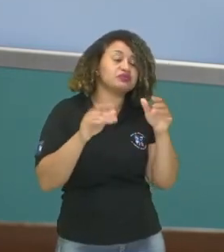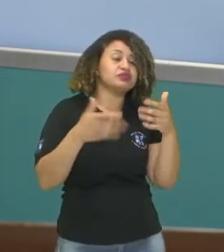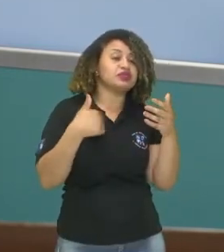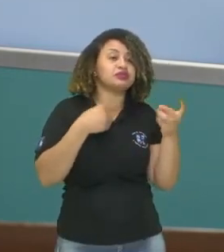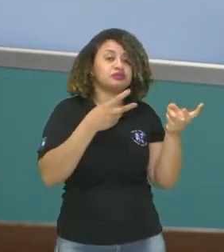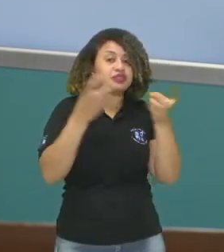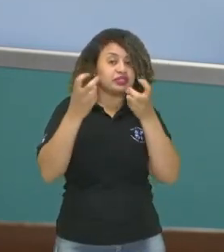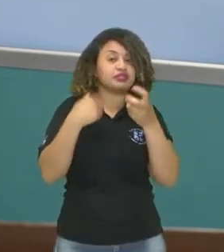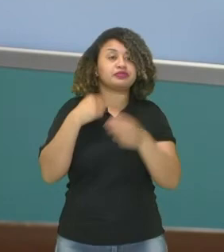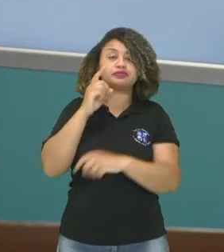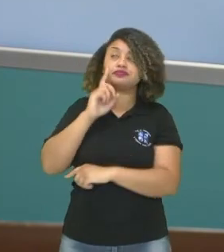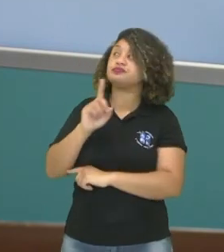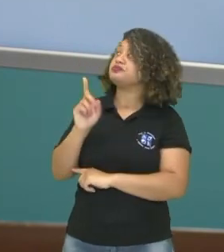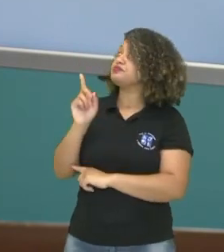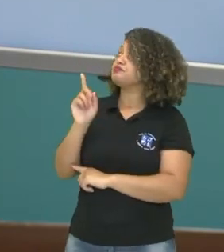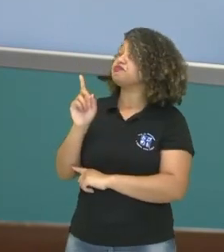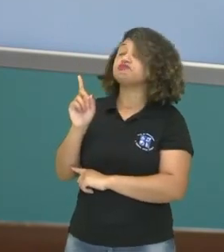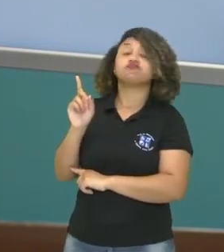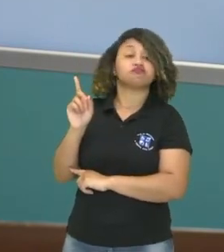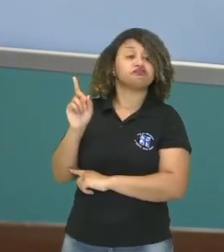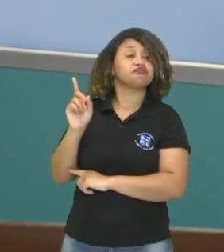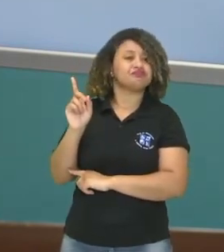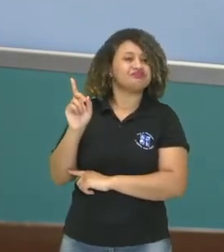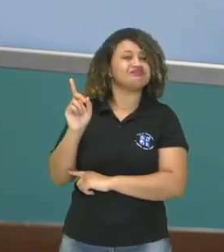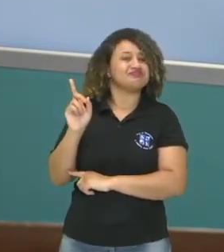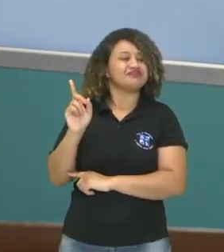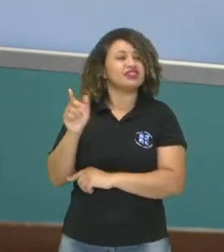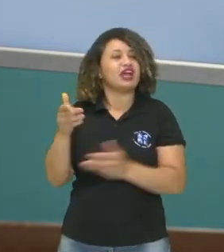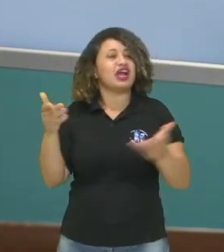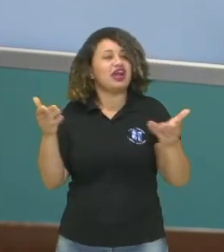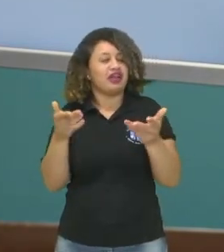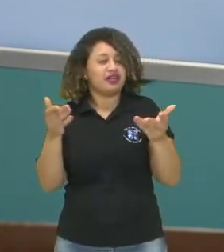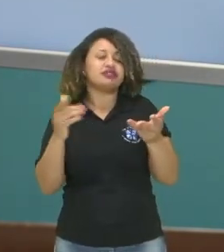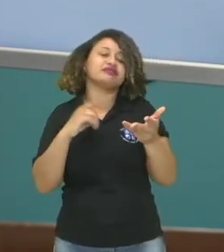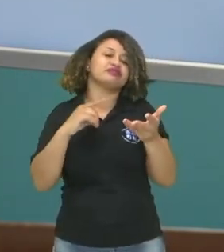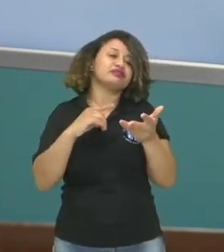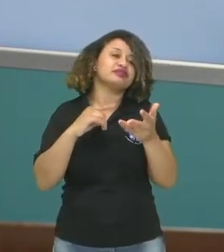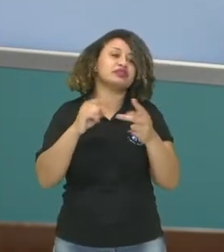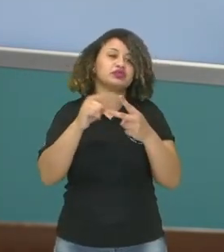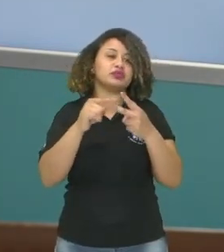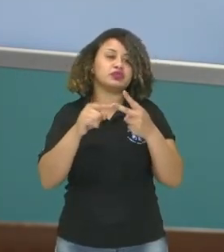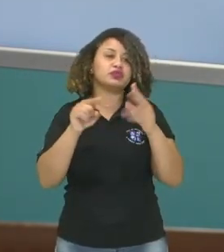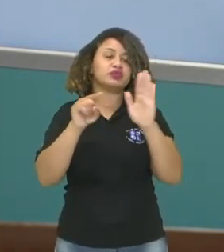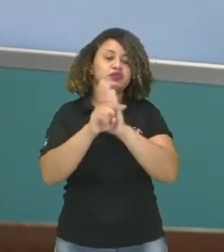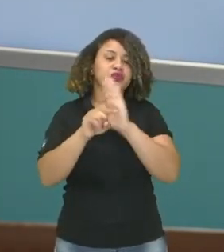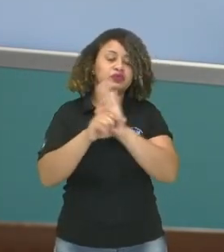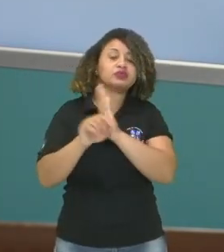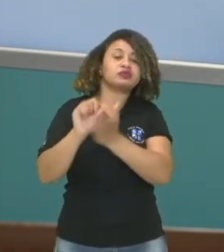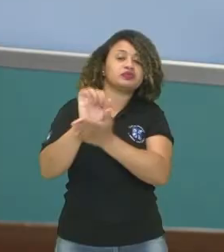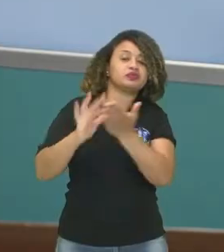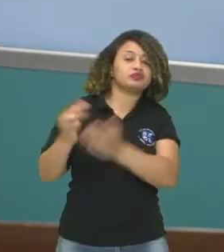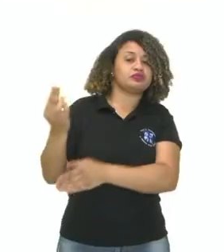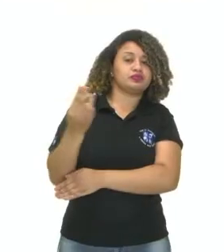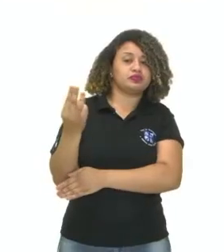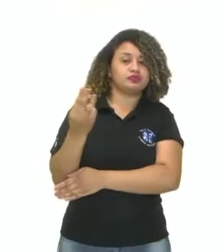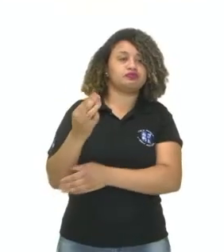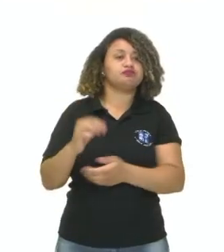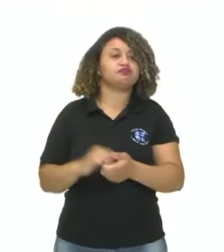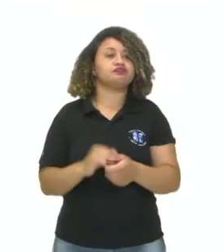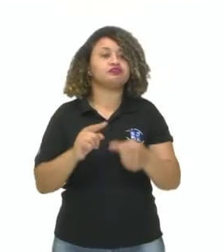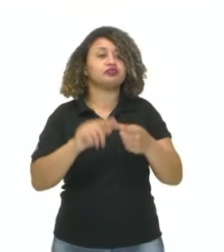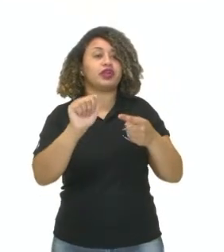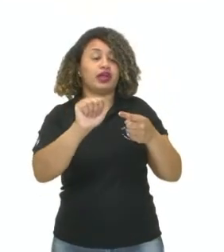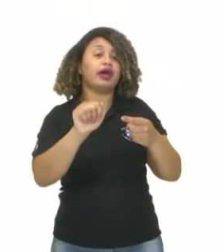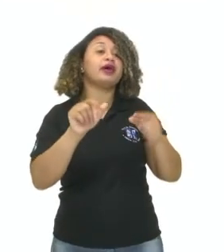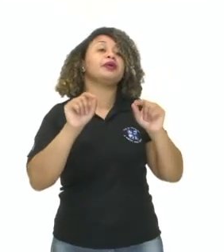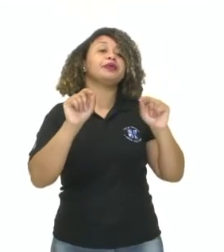observe. Porque agora nós temos já sobre essa charge 2 perguntas no nosso exercício 3. Pergunta A quer